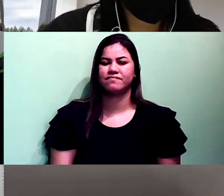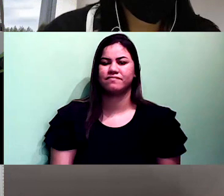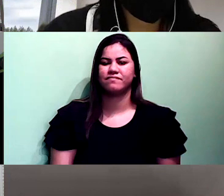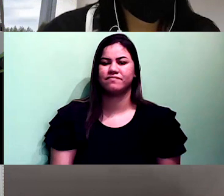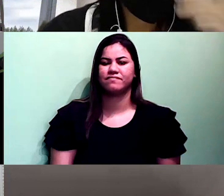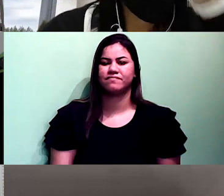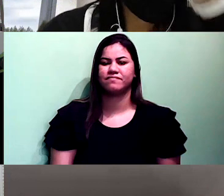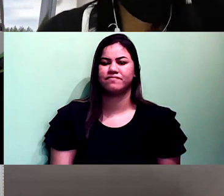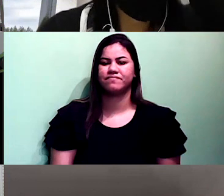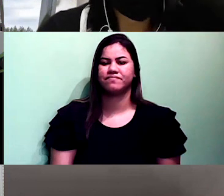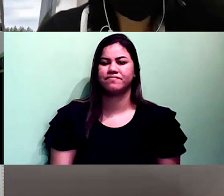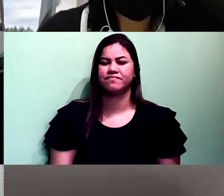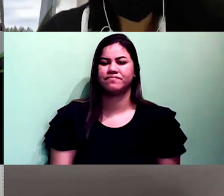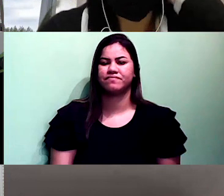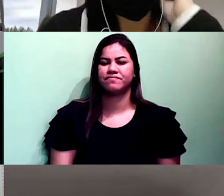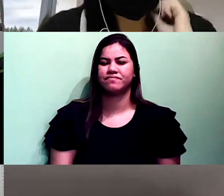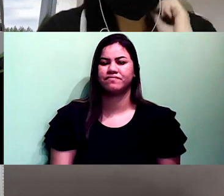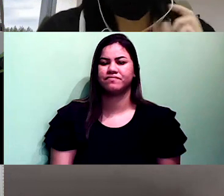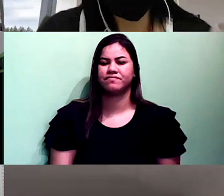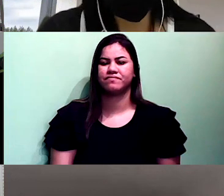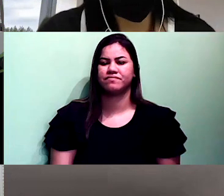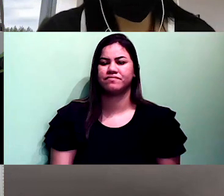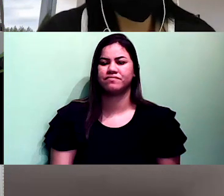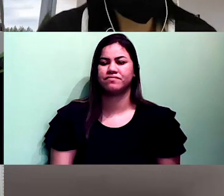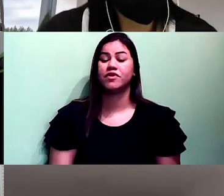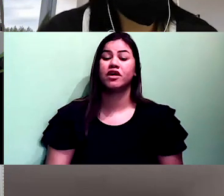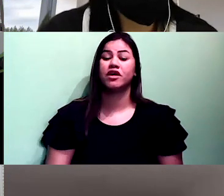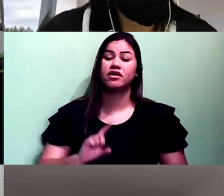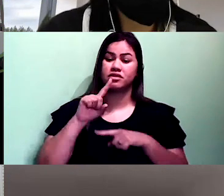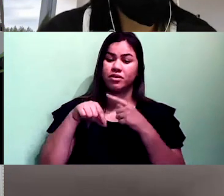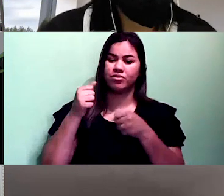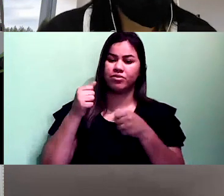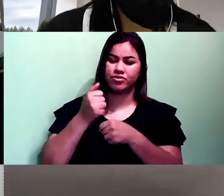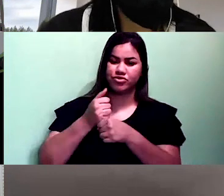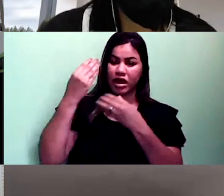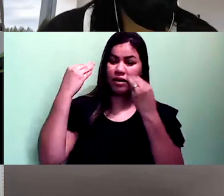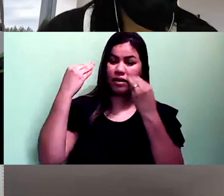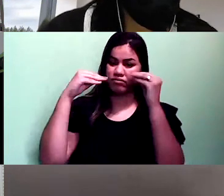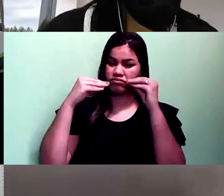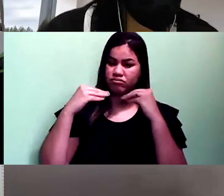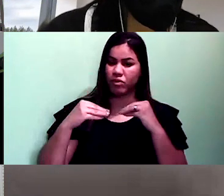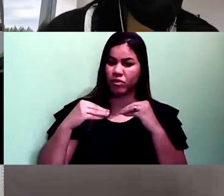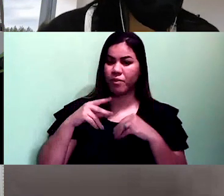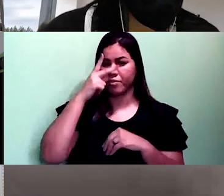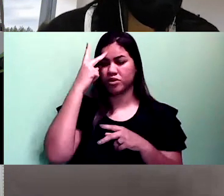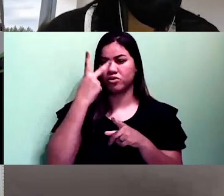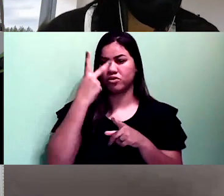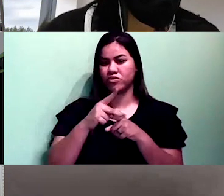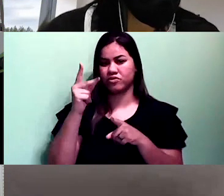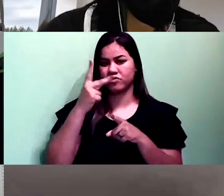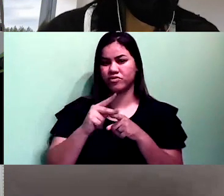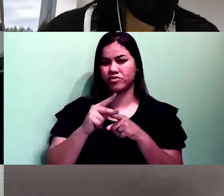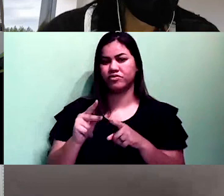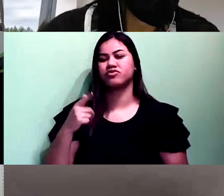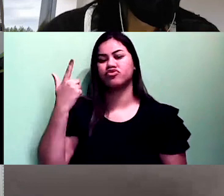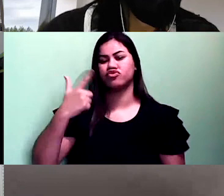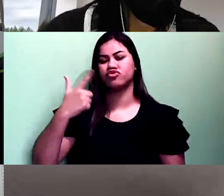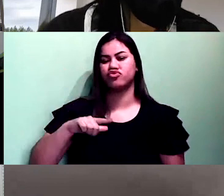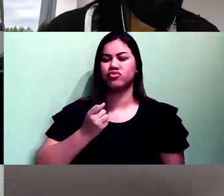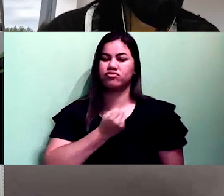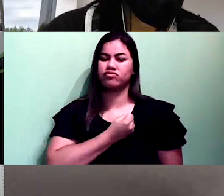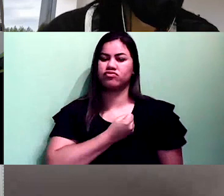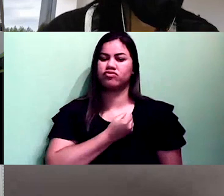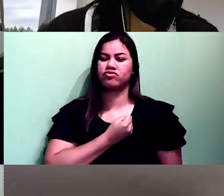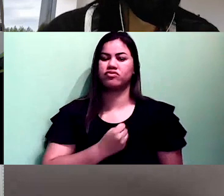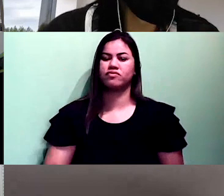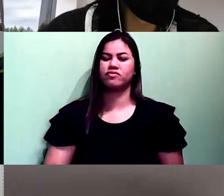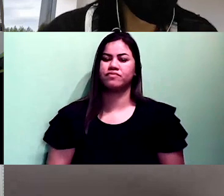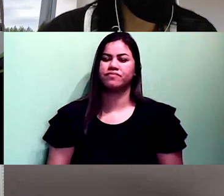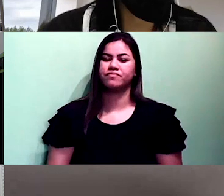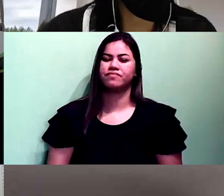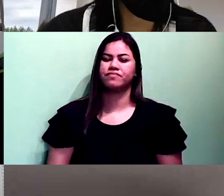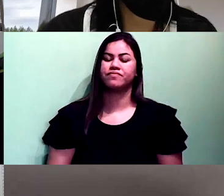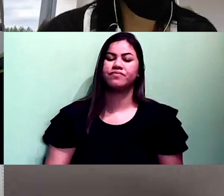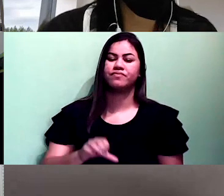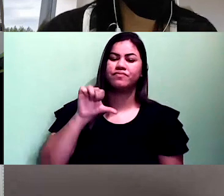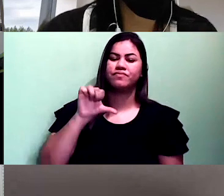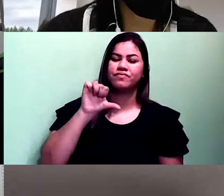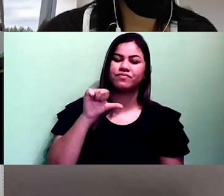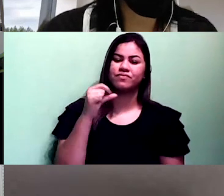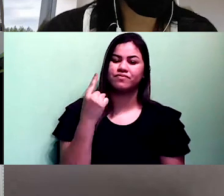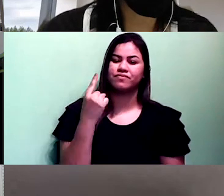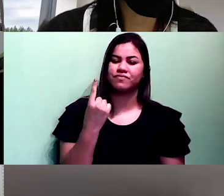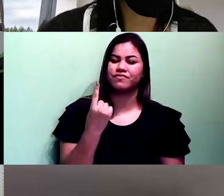Depois eu vou colocar, tá, os nomes de todos os ganhadores no chat, tá? Como eu fiz Mais um número, doutor. 91.